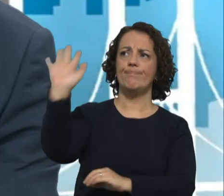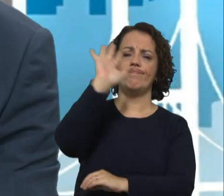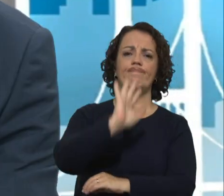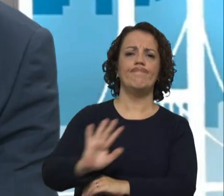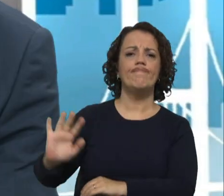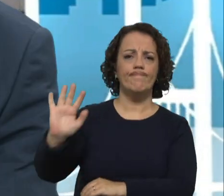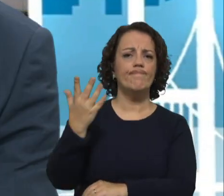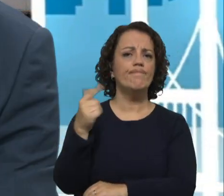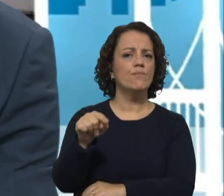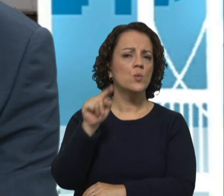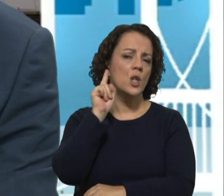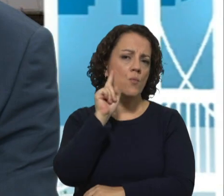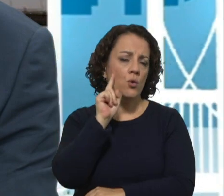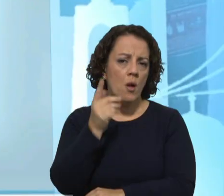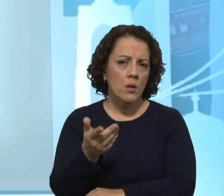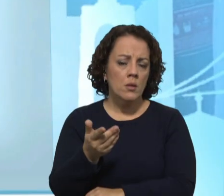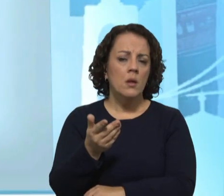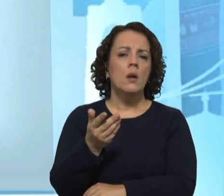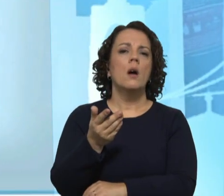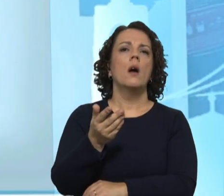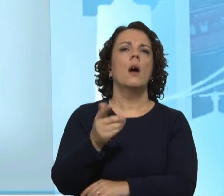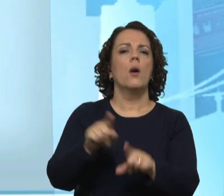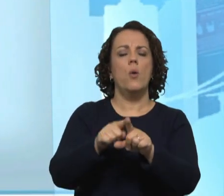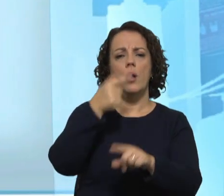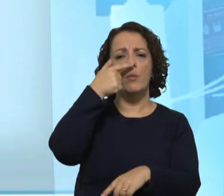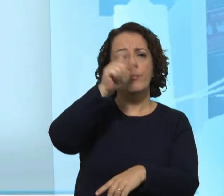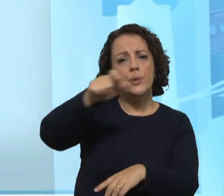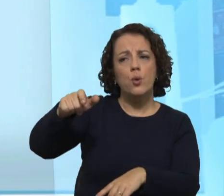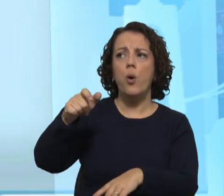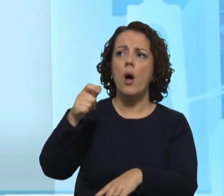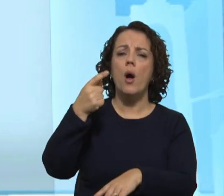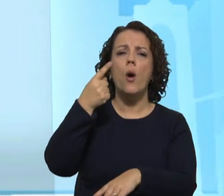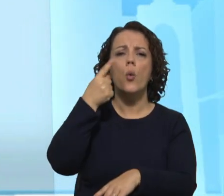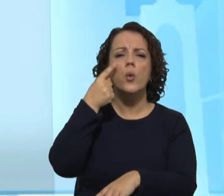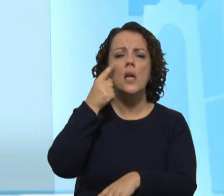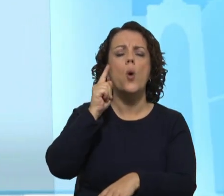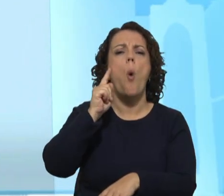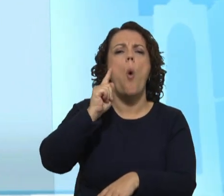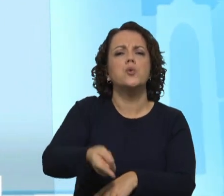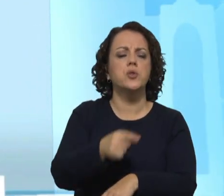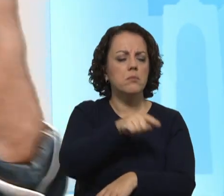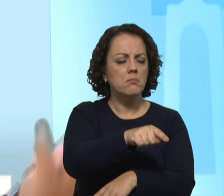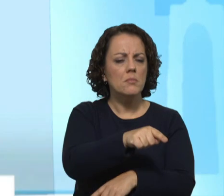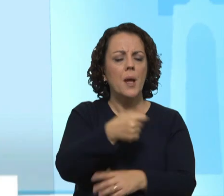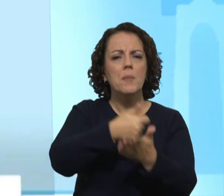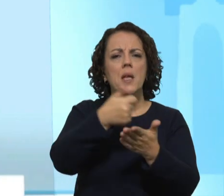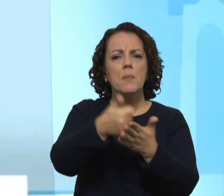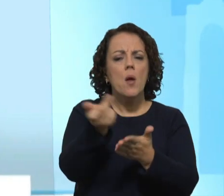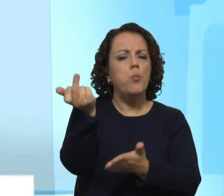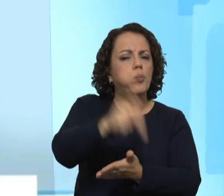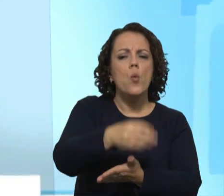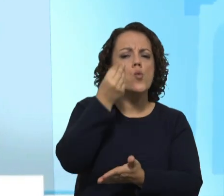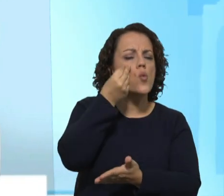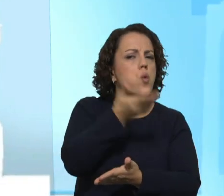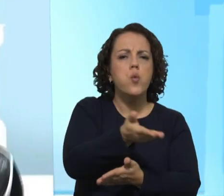também para qualquer pessoa conhecer, ao fim e ao cabo, estes fundamentos, estas origens, ao fim e ao cabo, que acabam por desenhar um